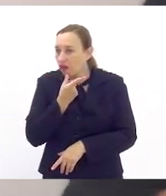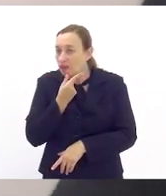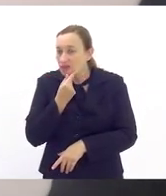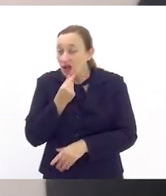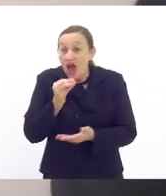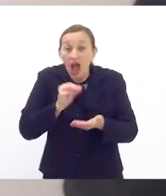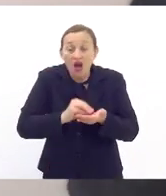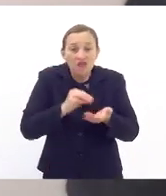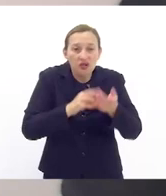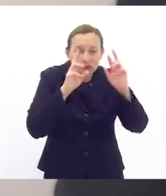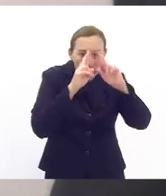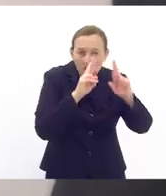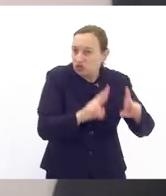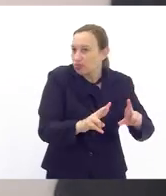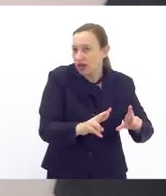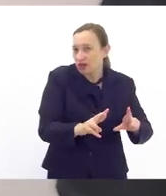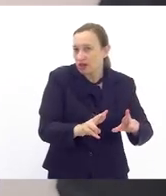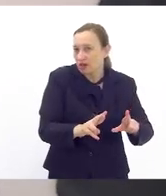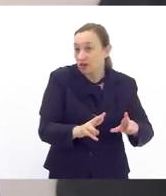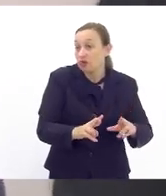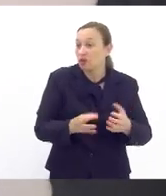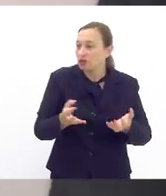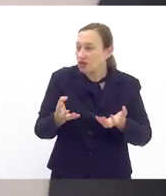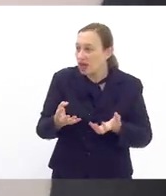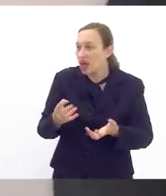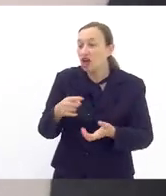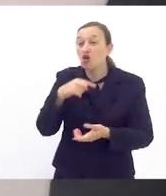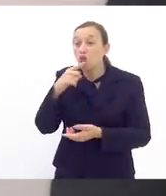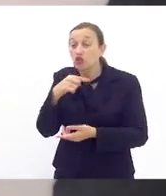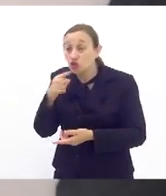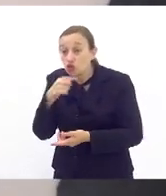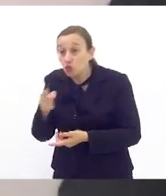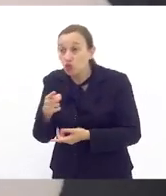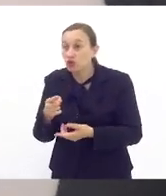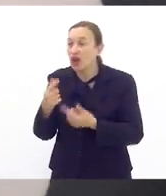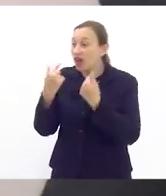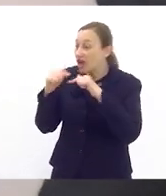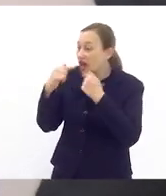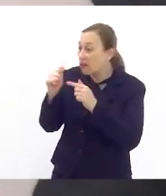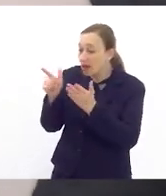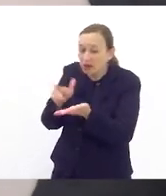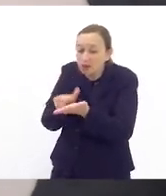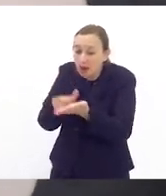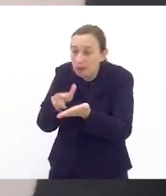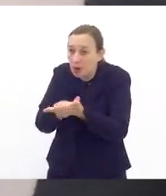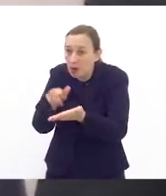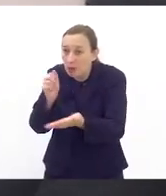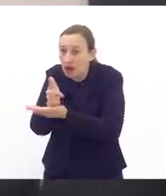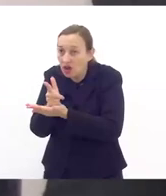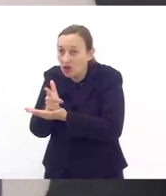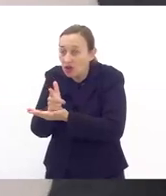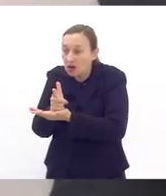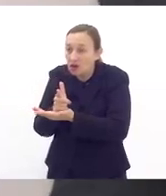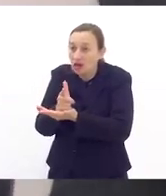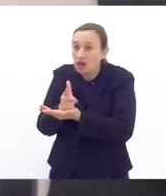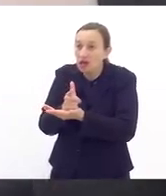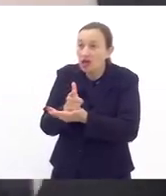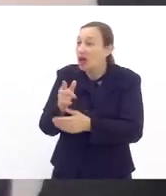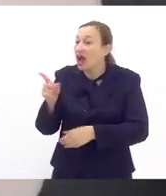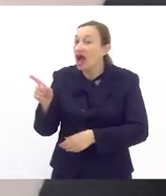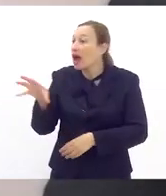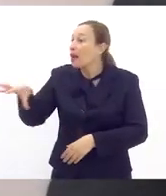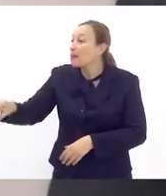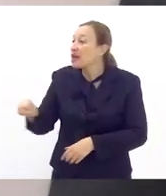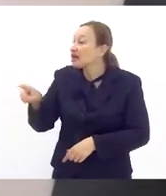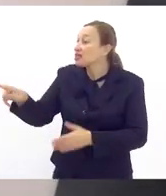com a população quando vai lá tentar tirar uma dúvida quando vai lá tentar questionar uma conta pega uma senha e esquecem da população pega aquela cena